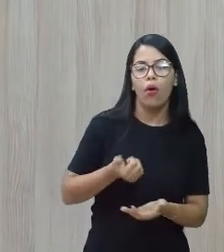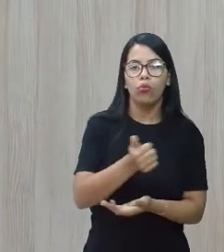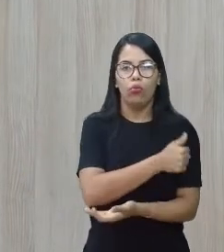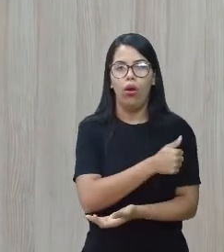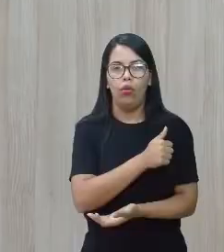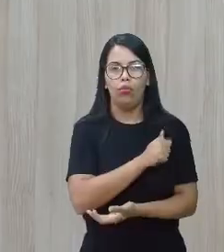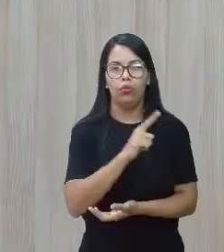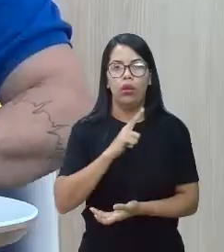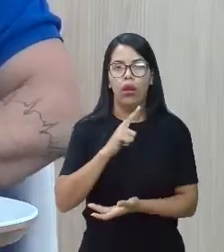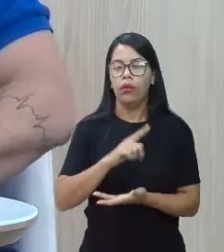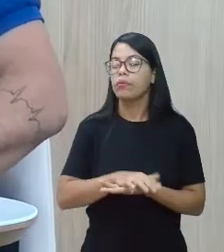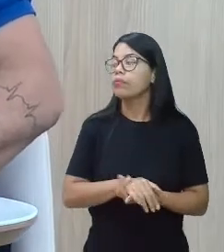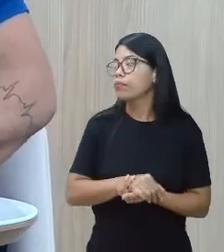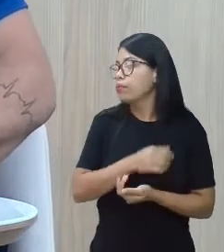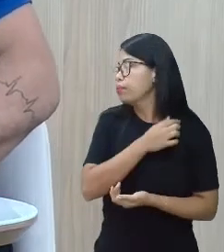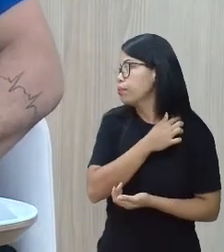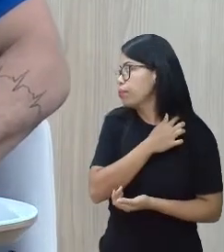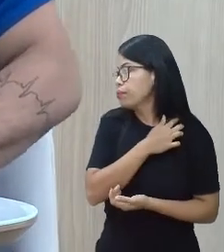alguma coisa.